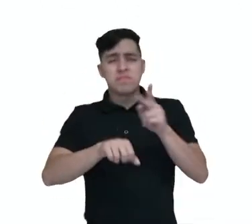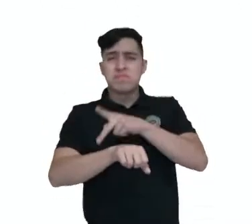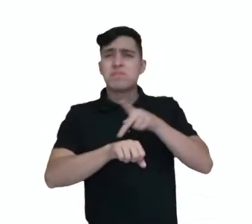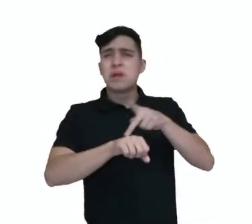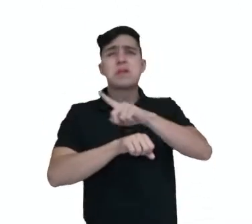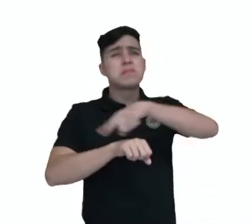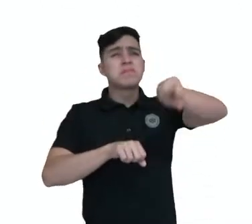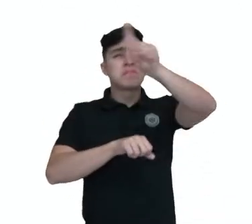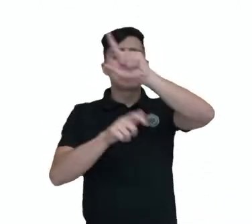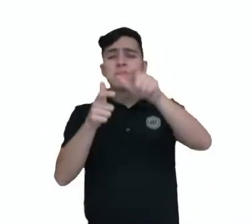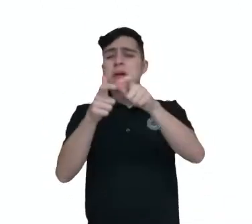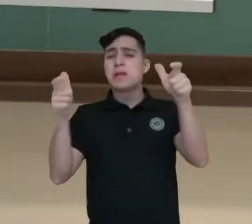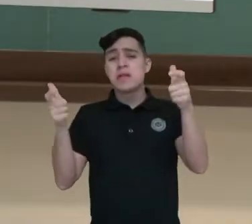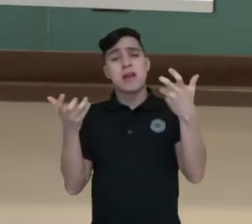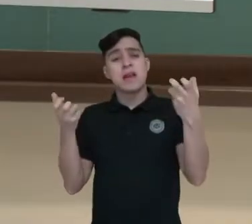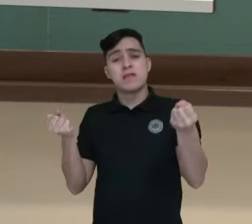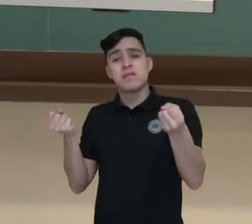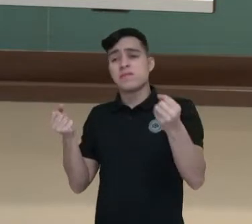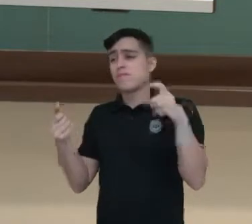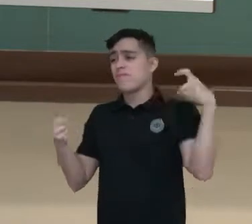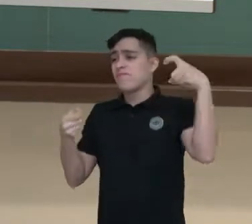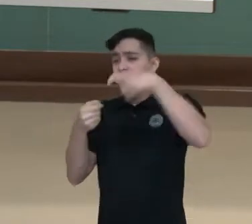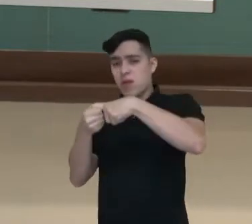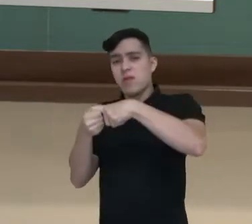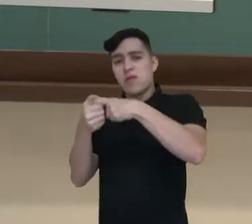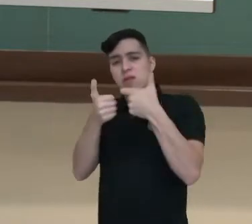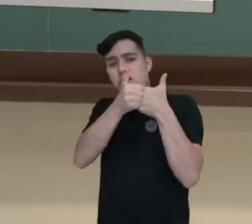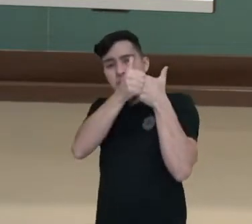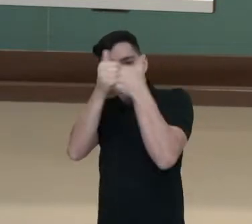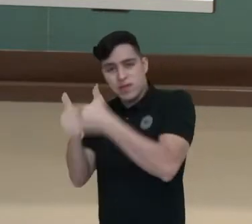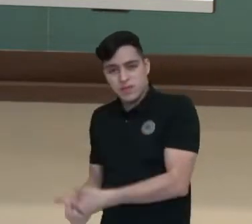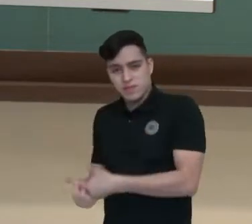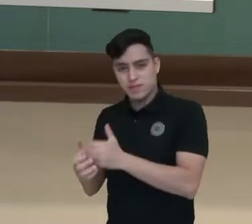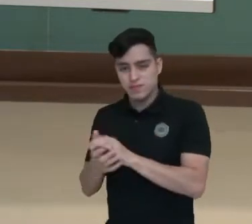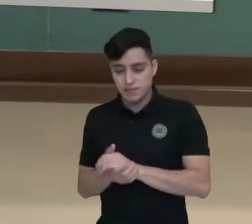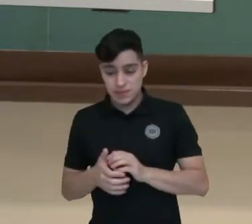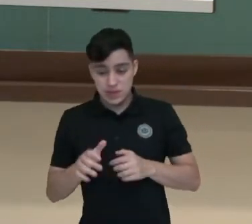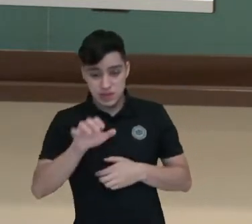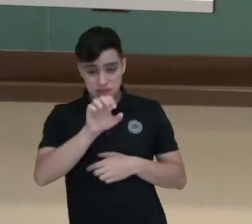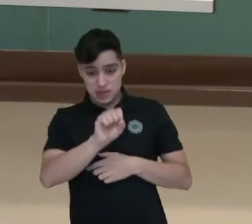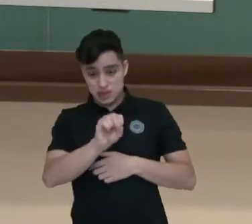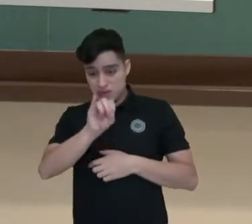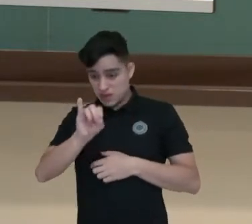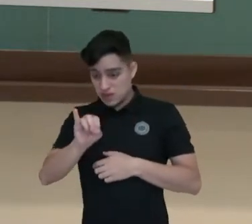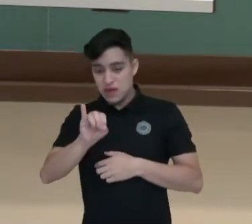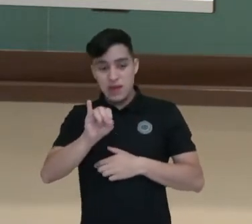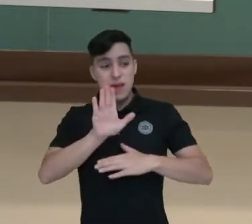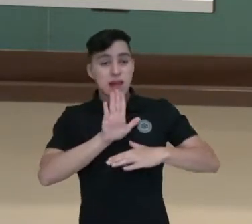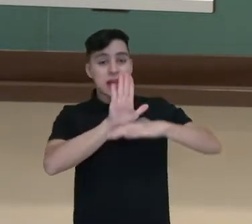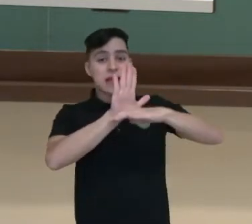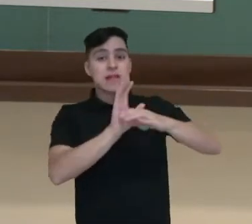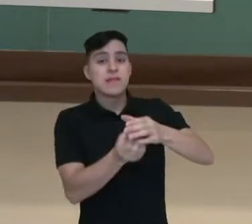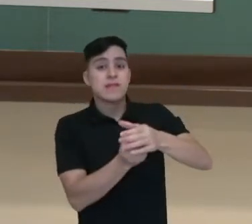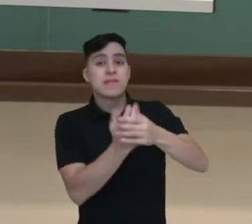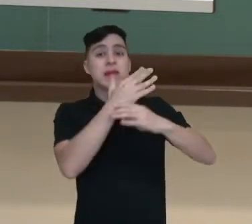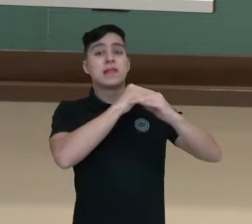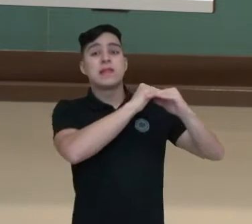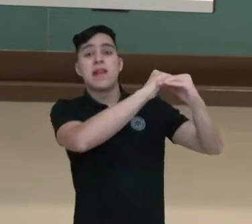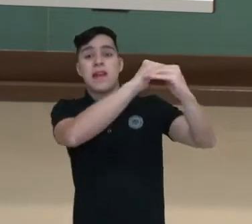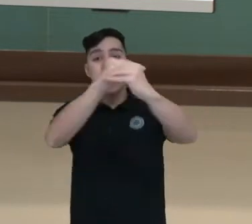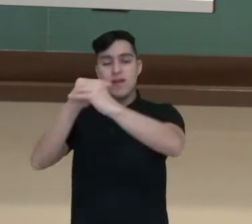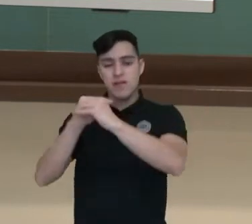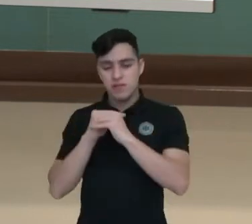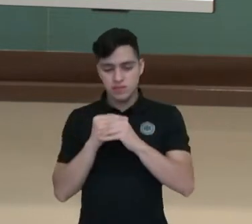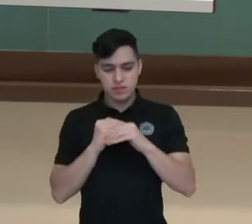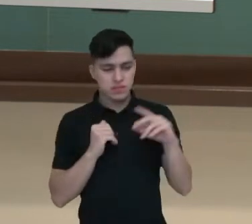países, inclusive no Brasil. Então, o SI veio para padronizar as medidas, né? Então, não vai mais